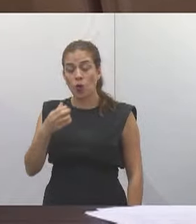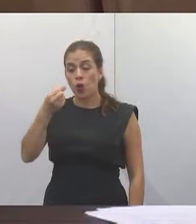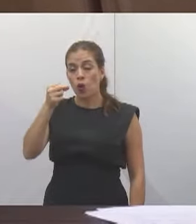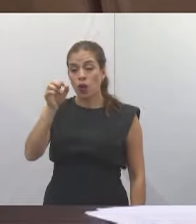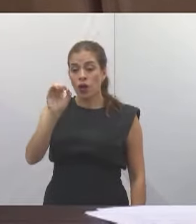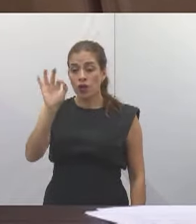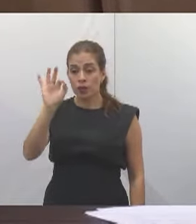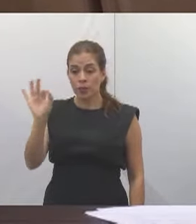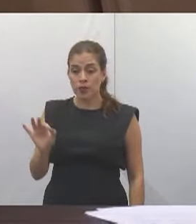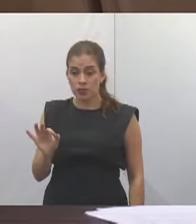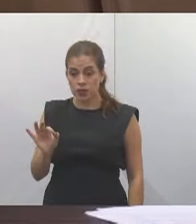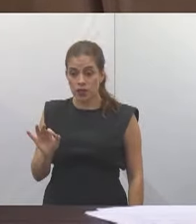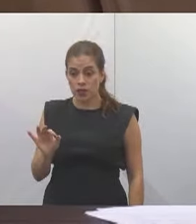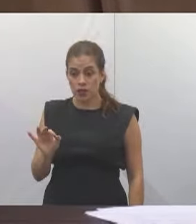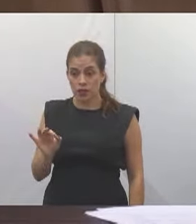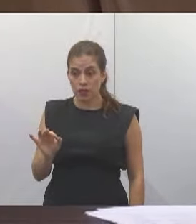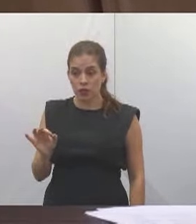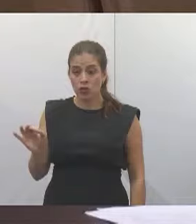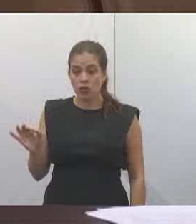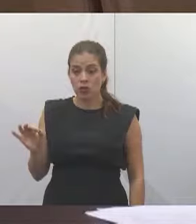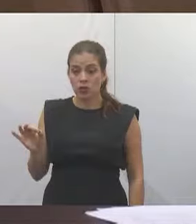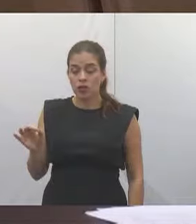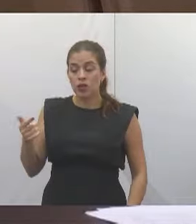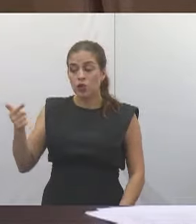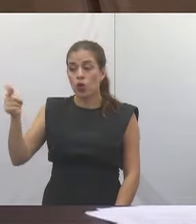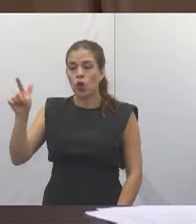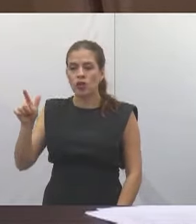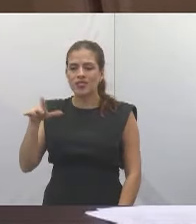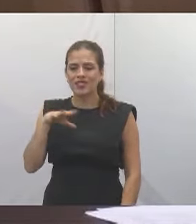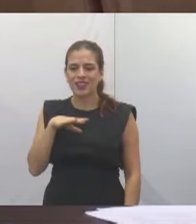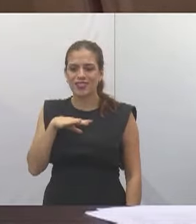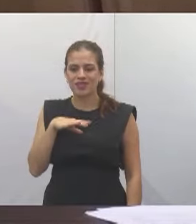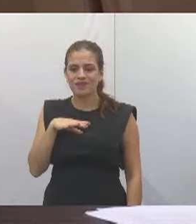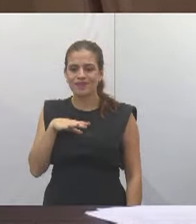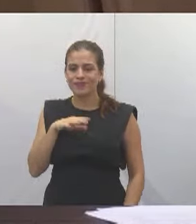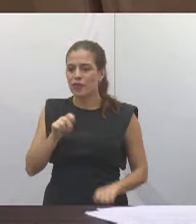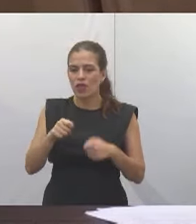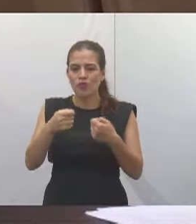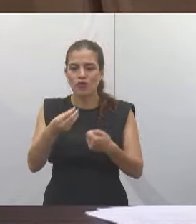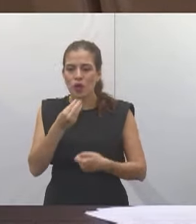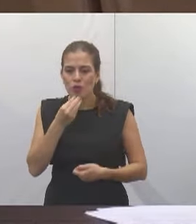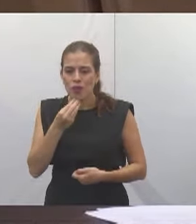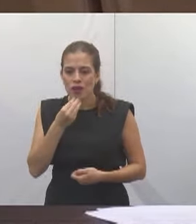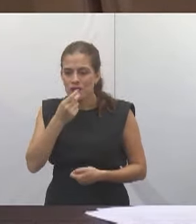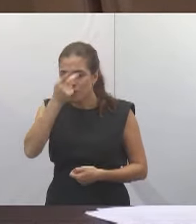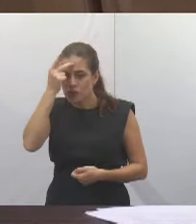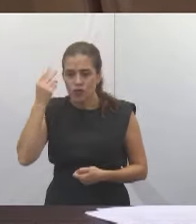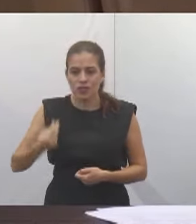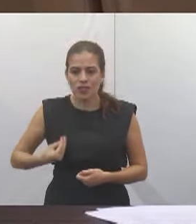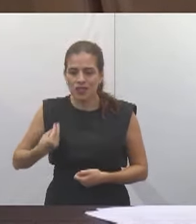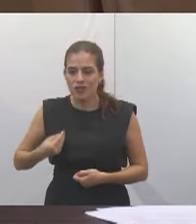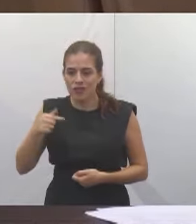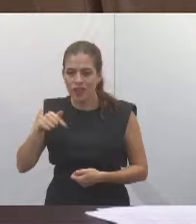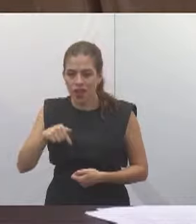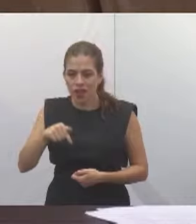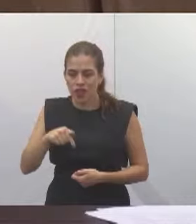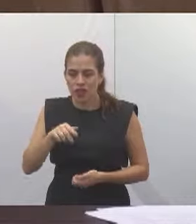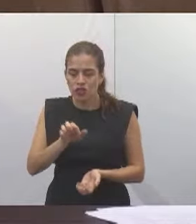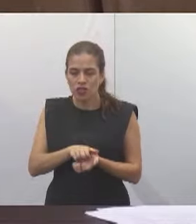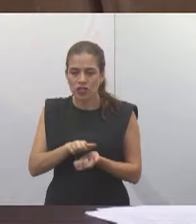dos colaboradores deles são de outra cidade. Não deram nem oportunidade para quem mora na nossa cidade. Pegaram um